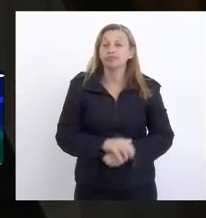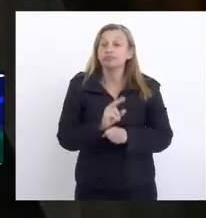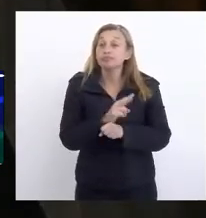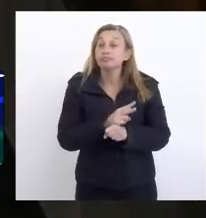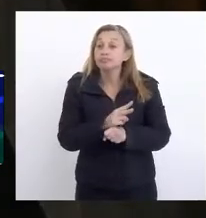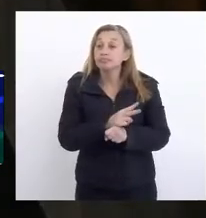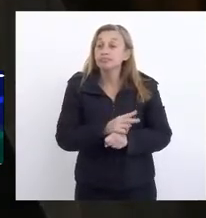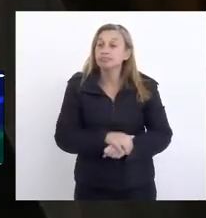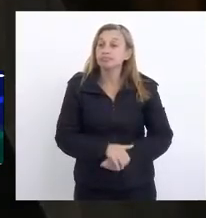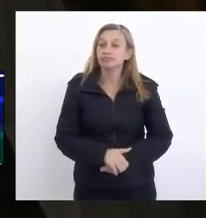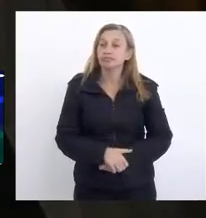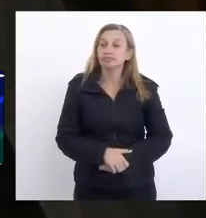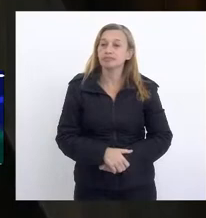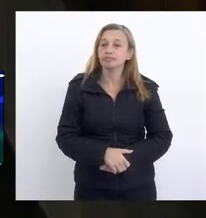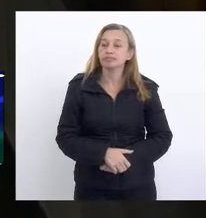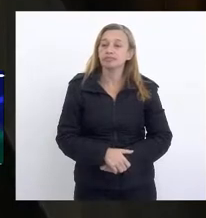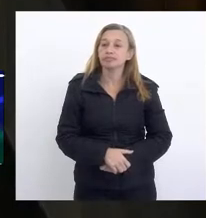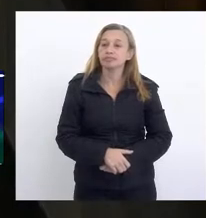procurei